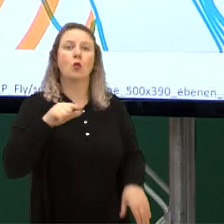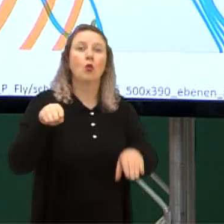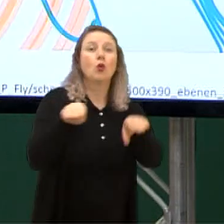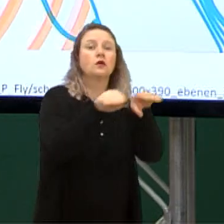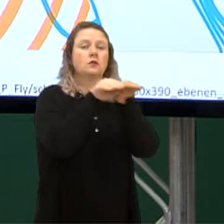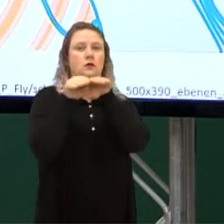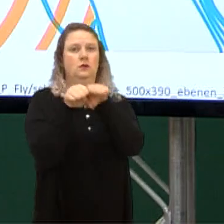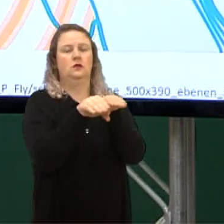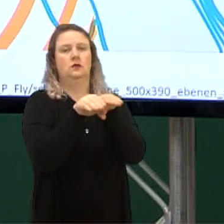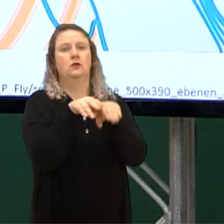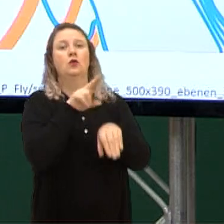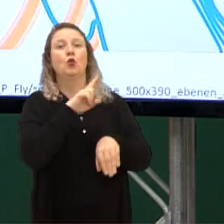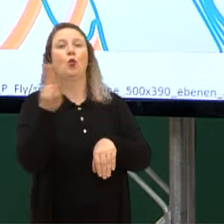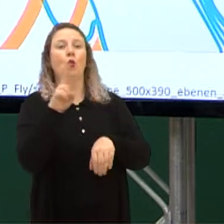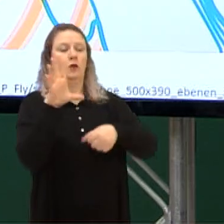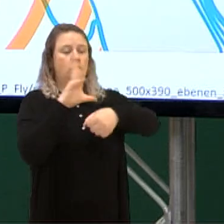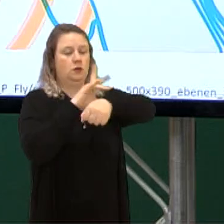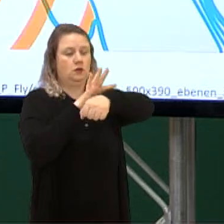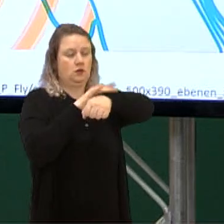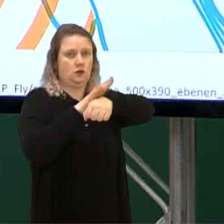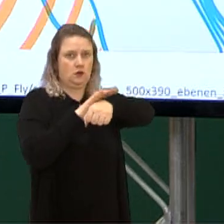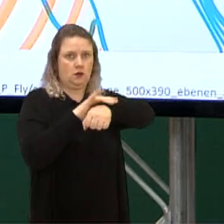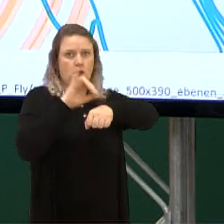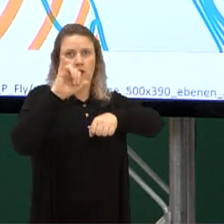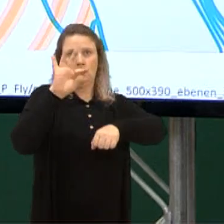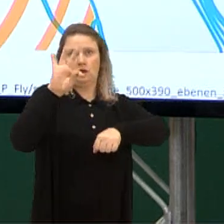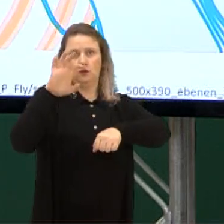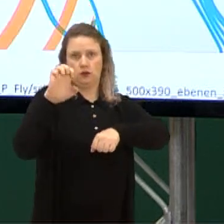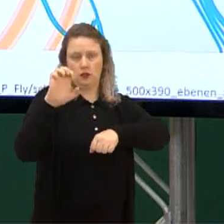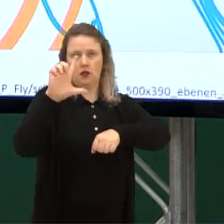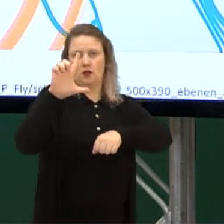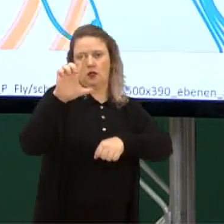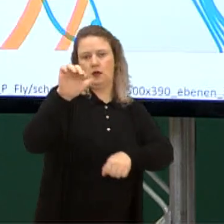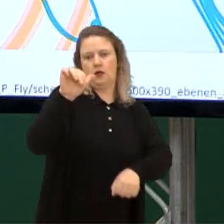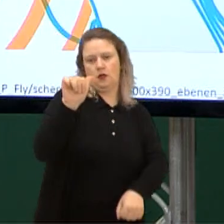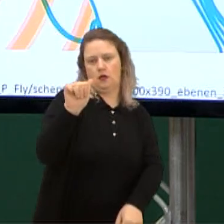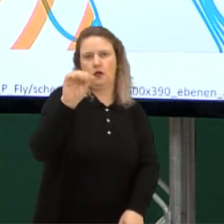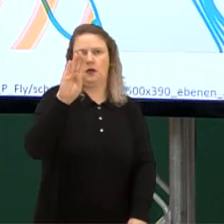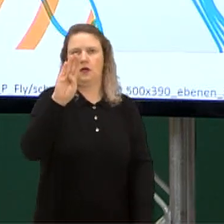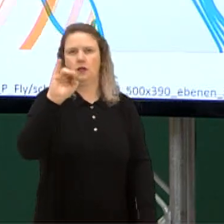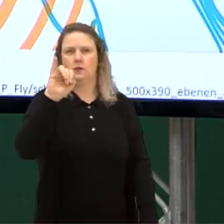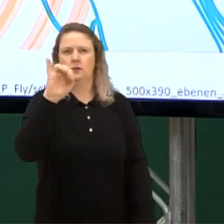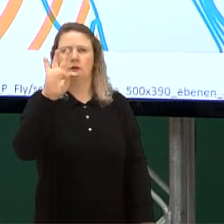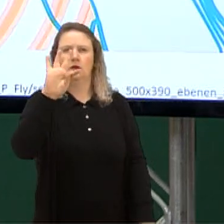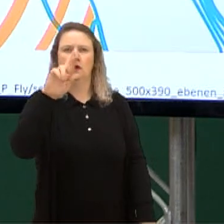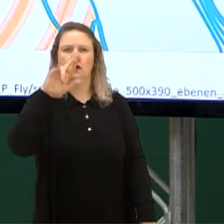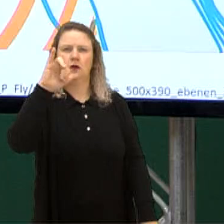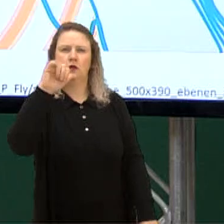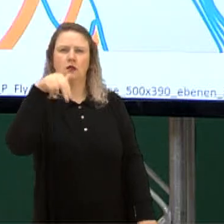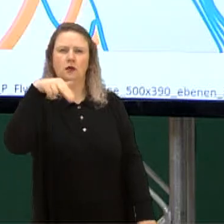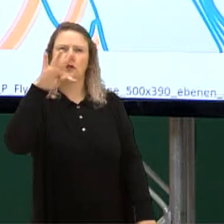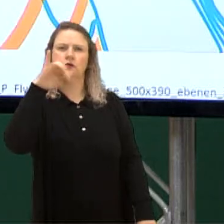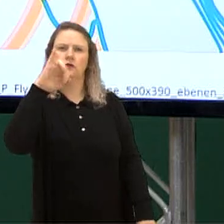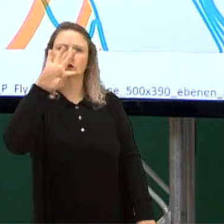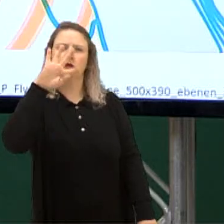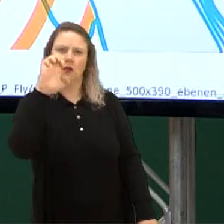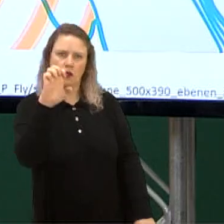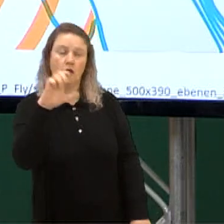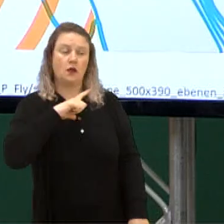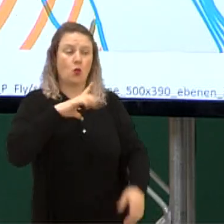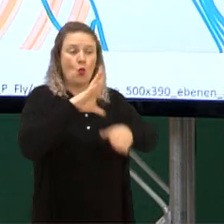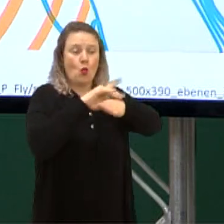chamada labirintite. Tudo que tem it é inflamação. Então, pense que nessa região tem líquidos. E dependendo